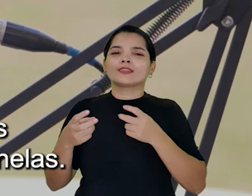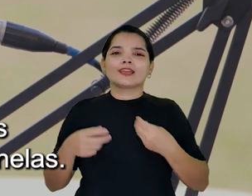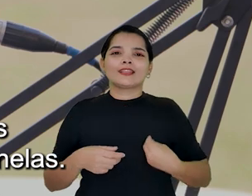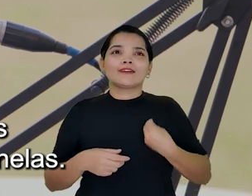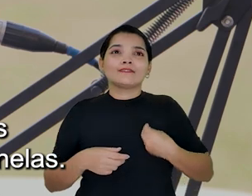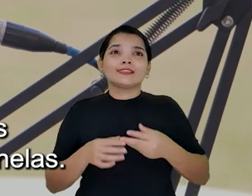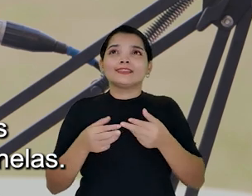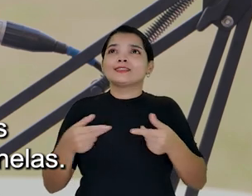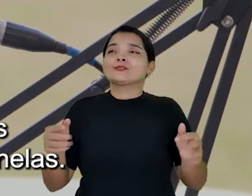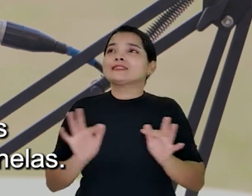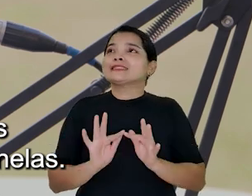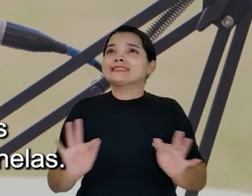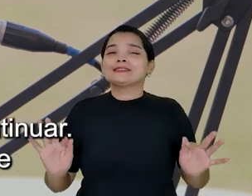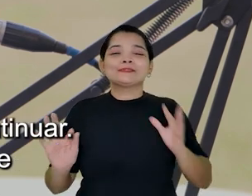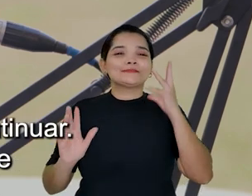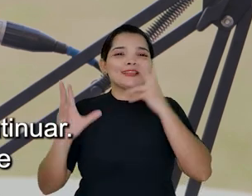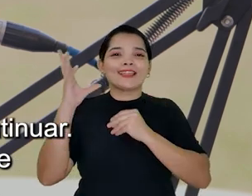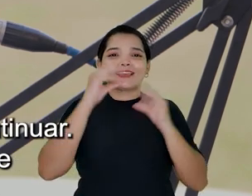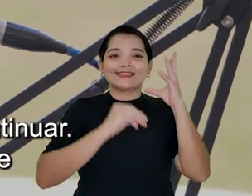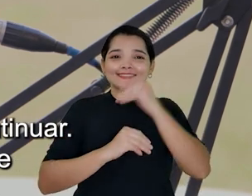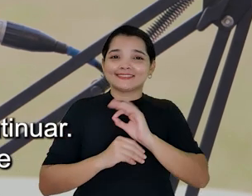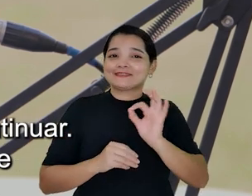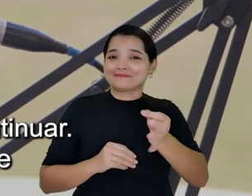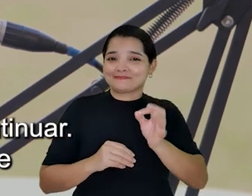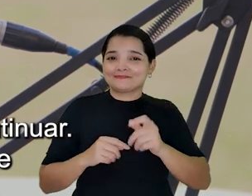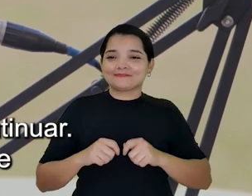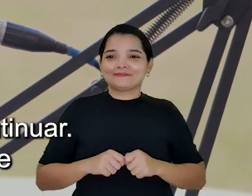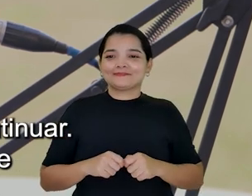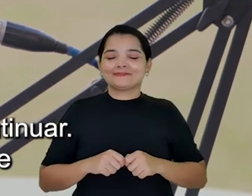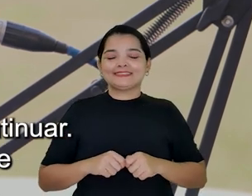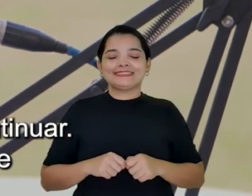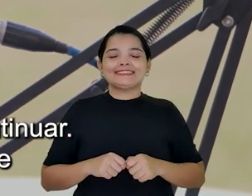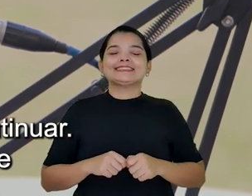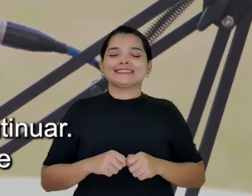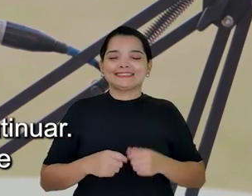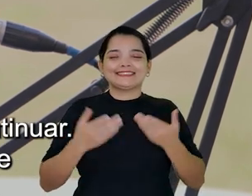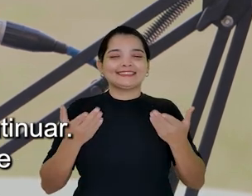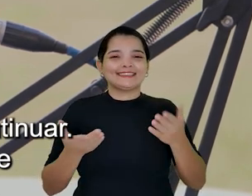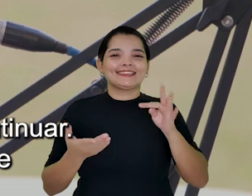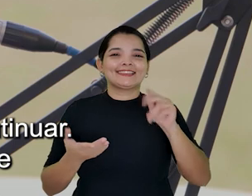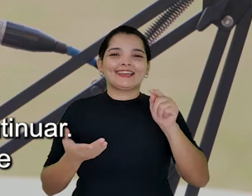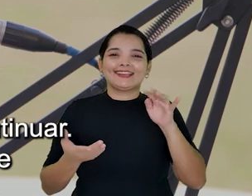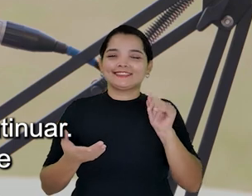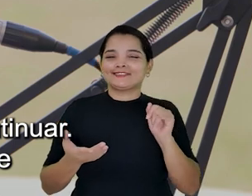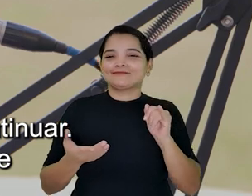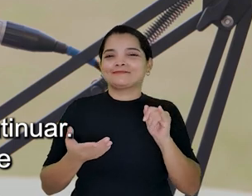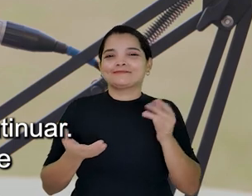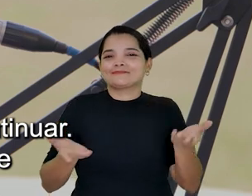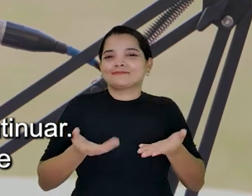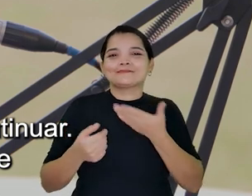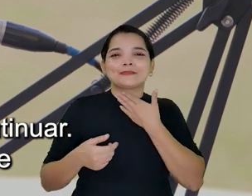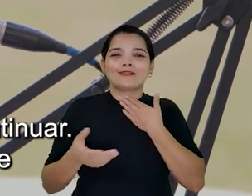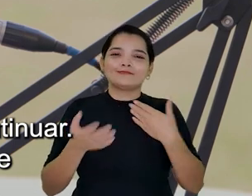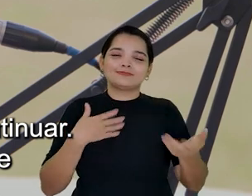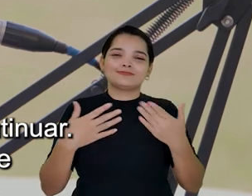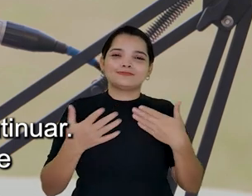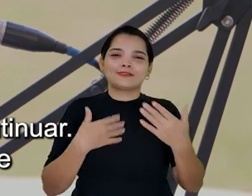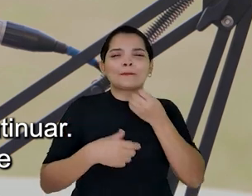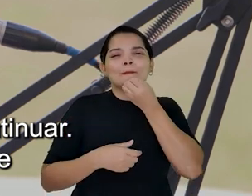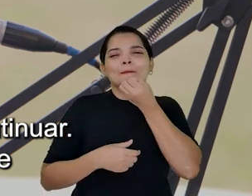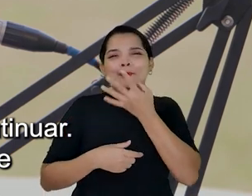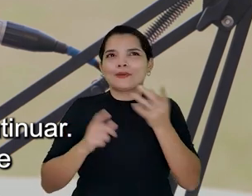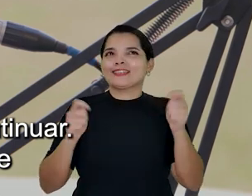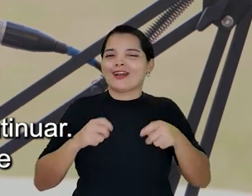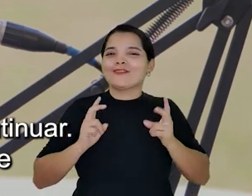vida a beleza que tem nelas Tati olha essa prosa é muito boa pra gente continuar Mas eu quero te